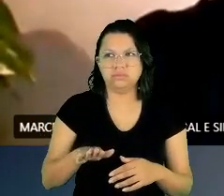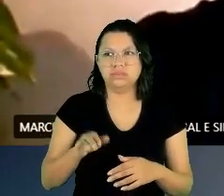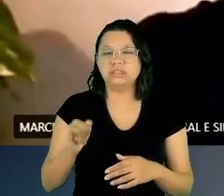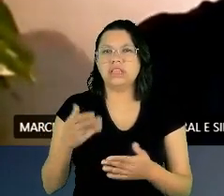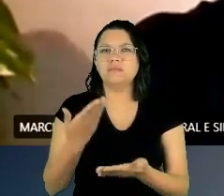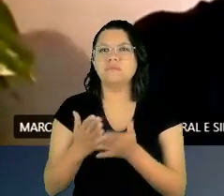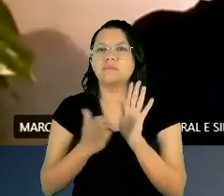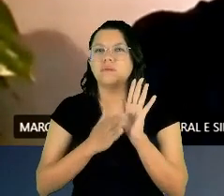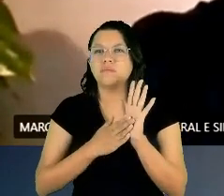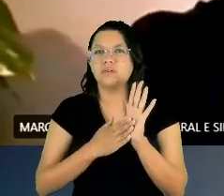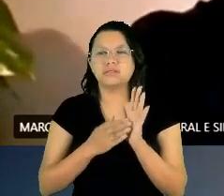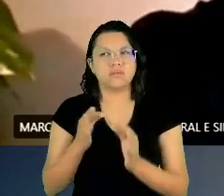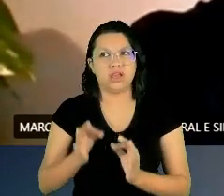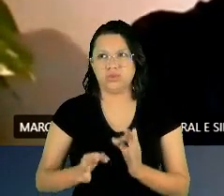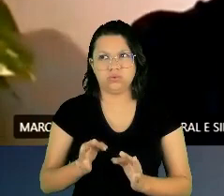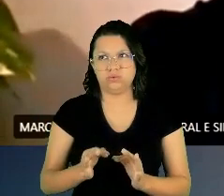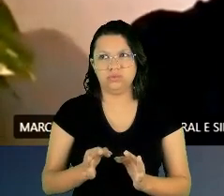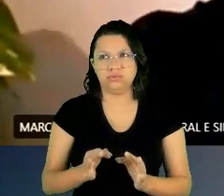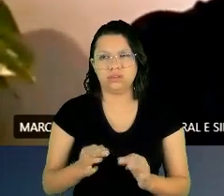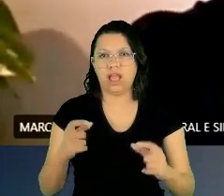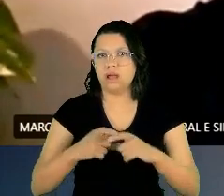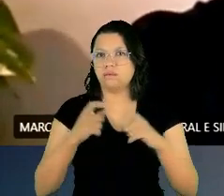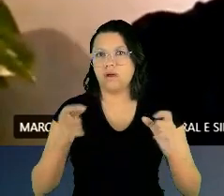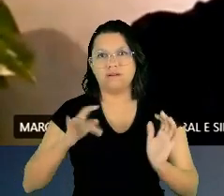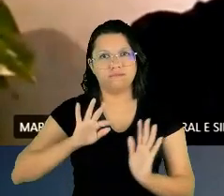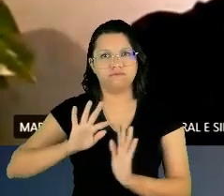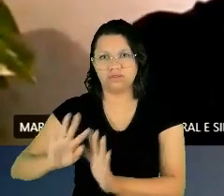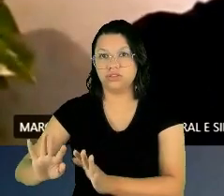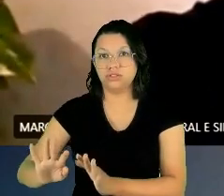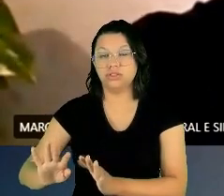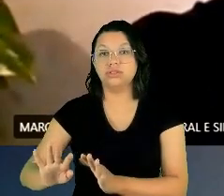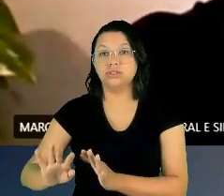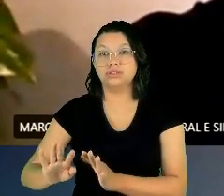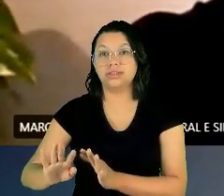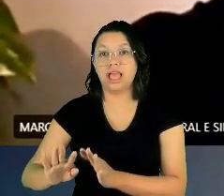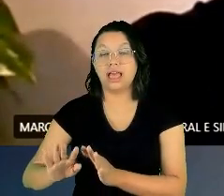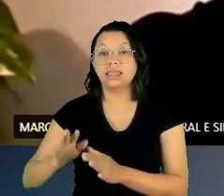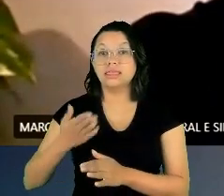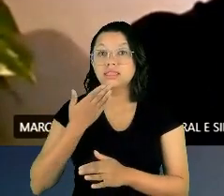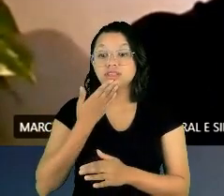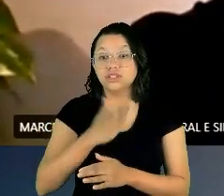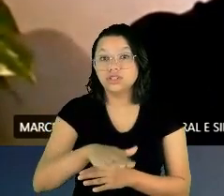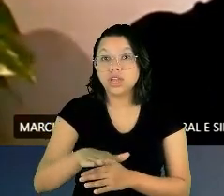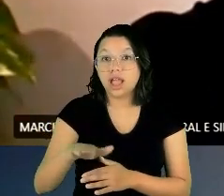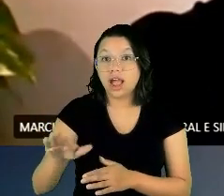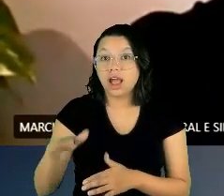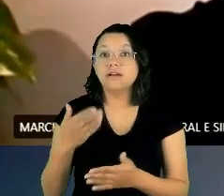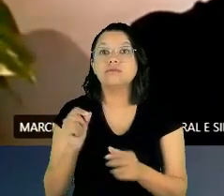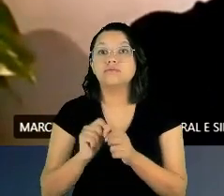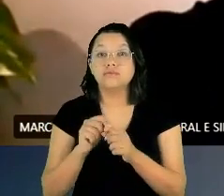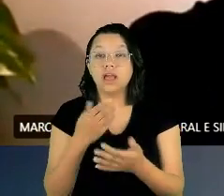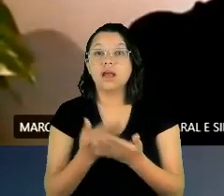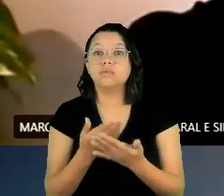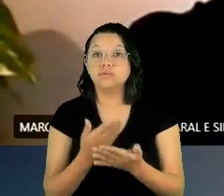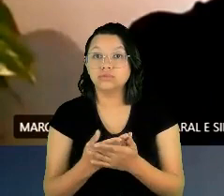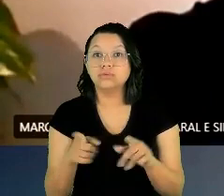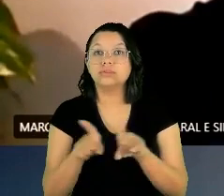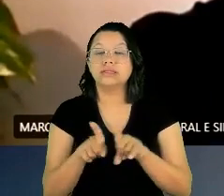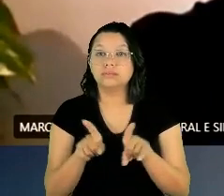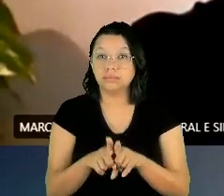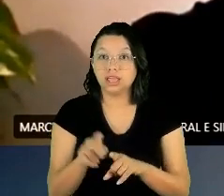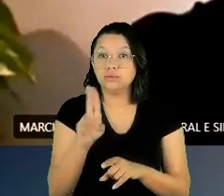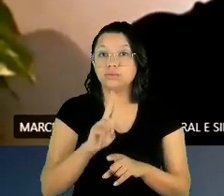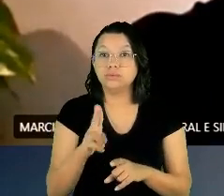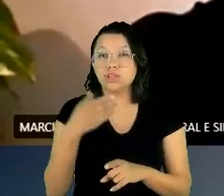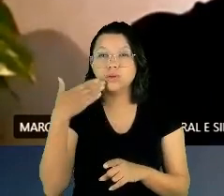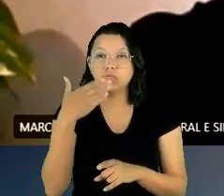injustas. A maioria da população, grande maioria, vai rejeitar, e esses estudos mostram desde criança. Então, fizeram estudos com crianças